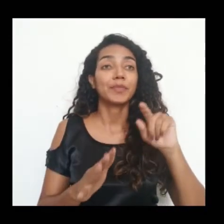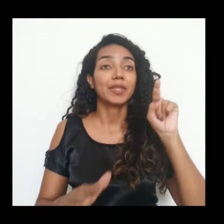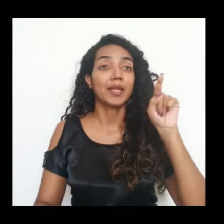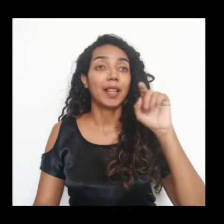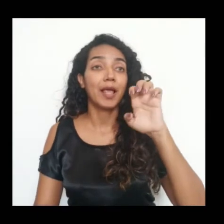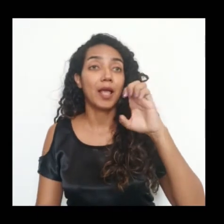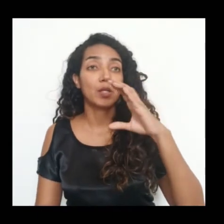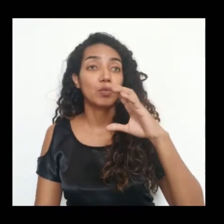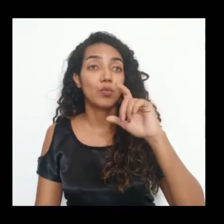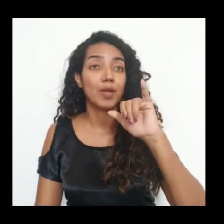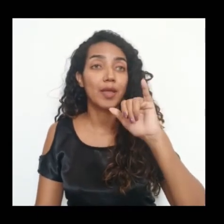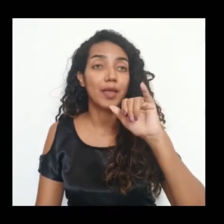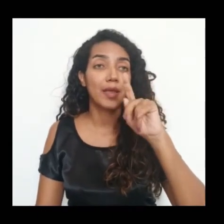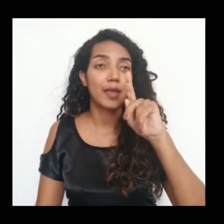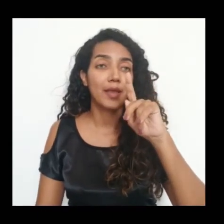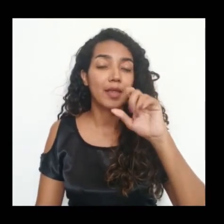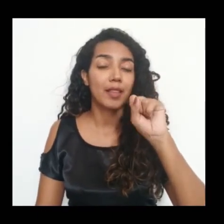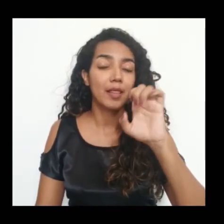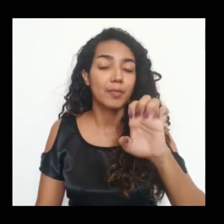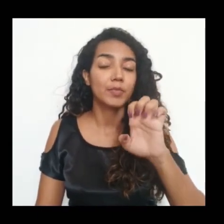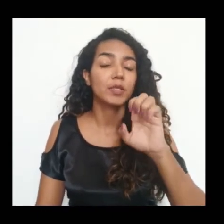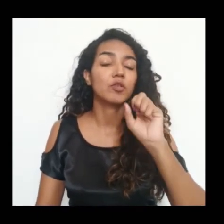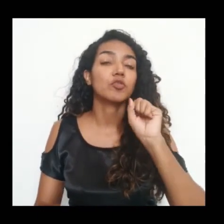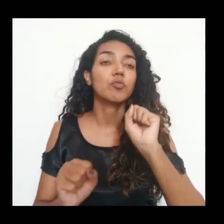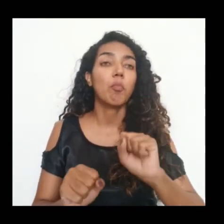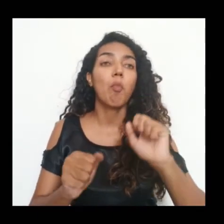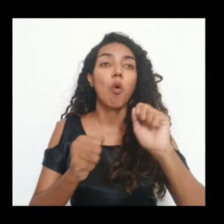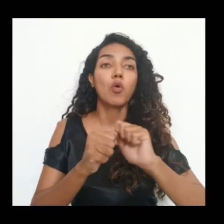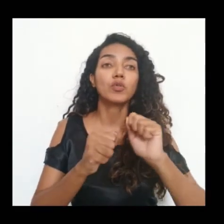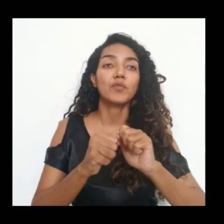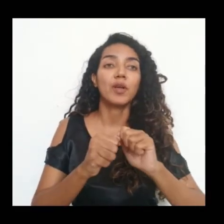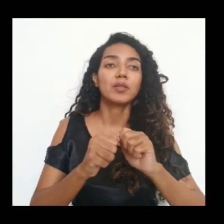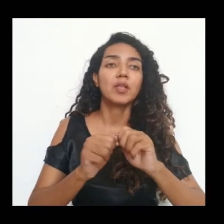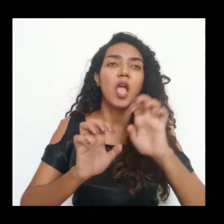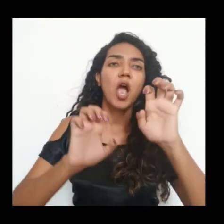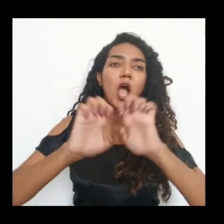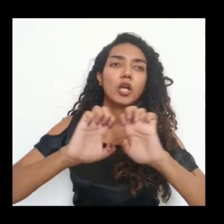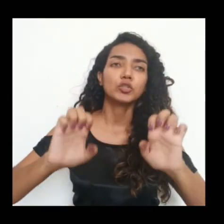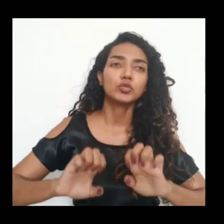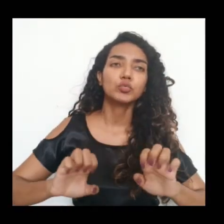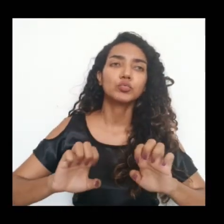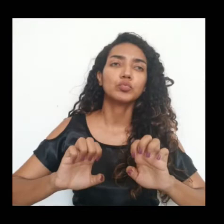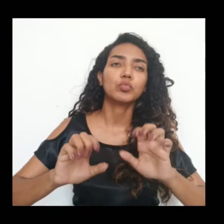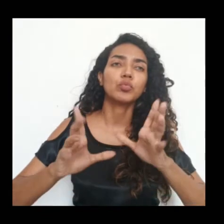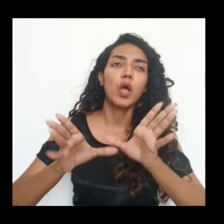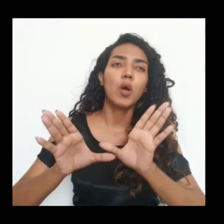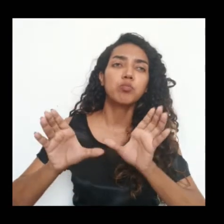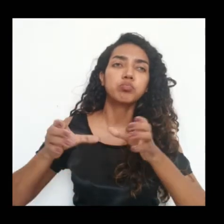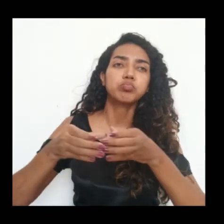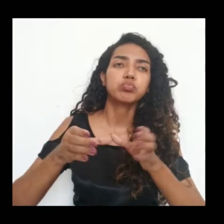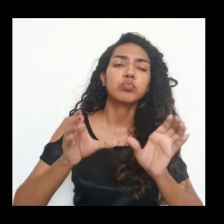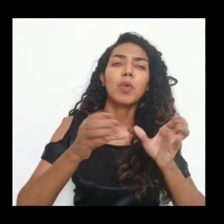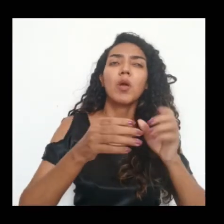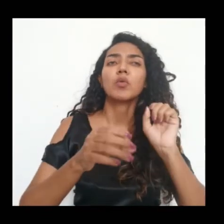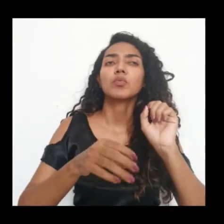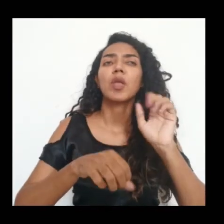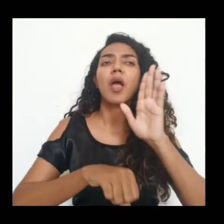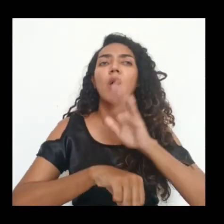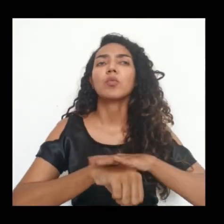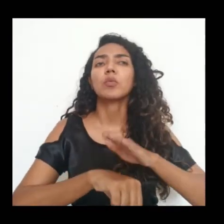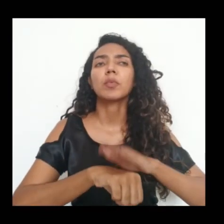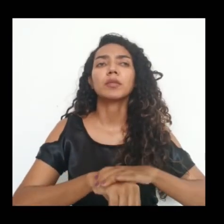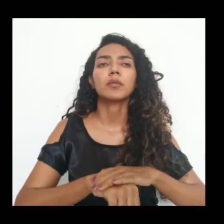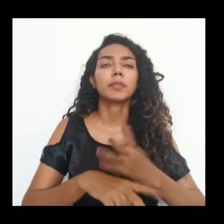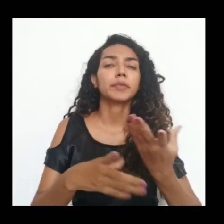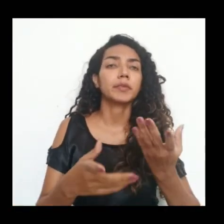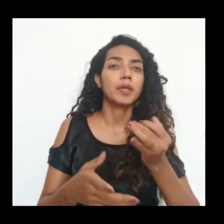padrão, a gente pode fazer a estruturação de pacotes de forma automática. Quando a gente cria uma classe lá no